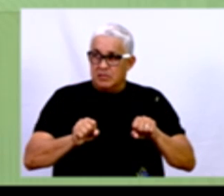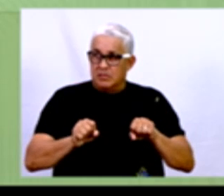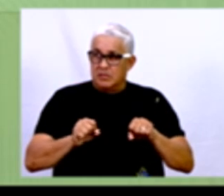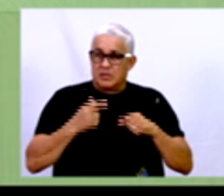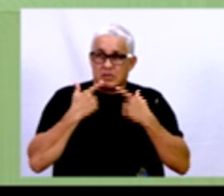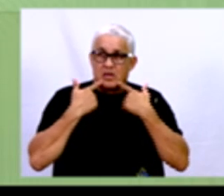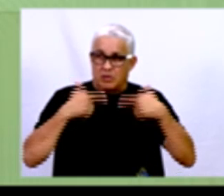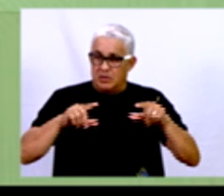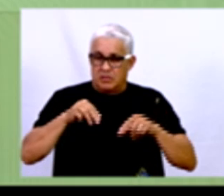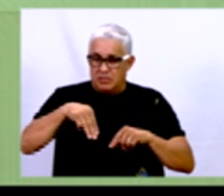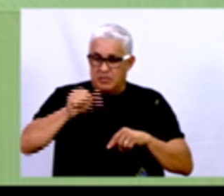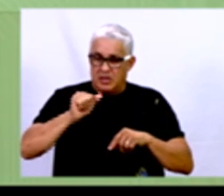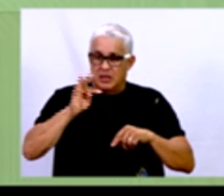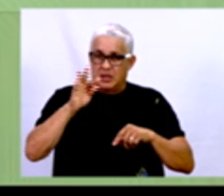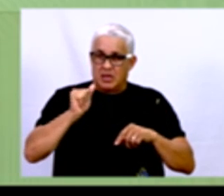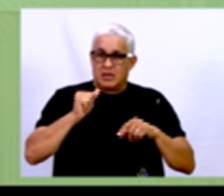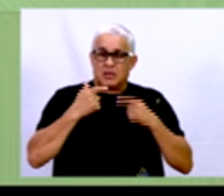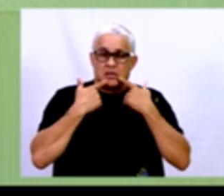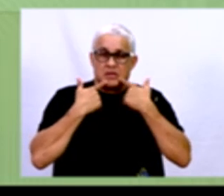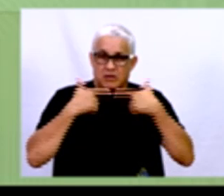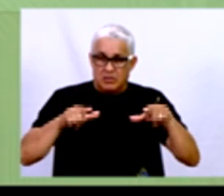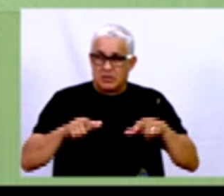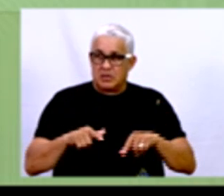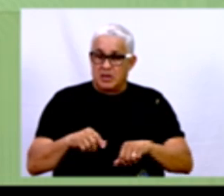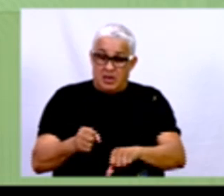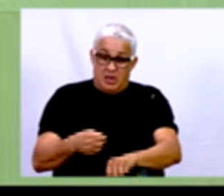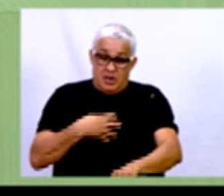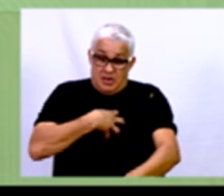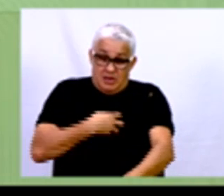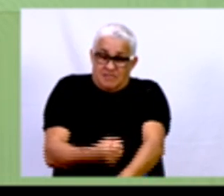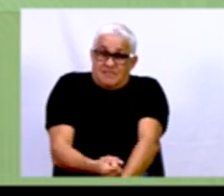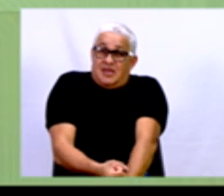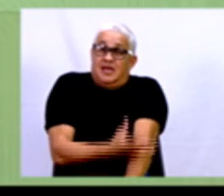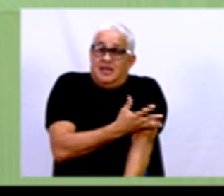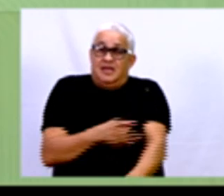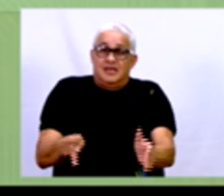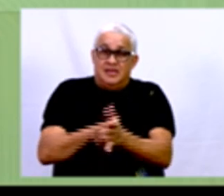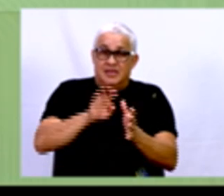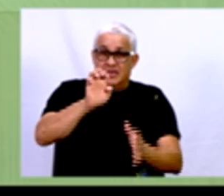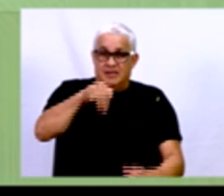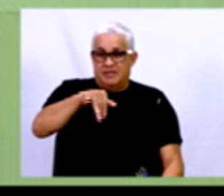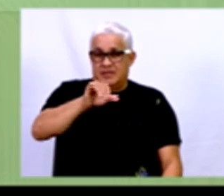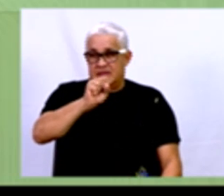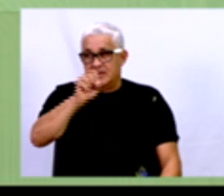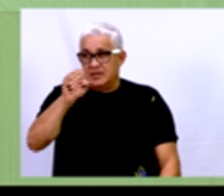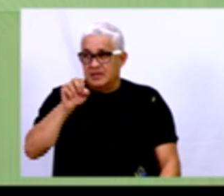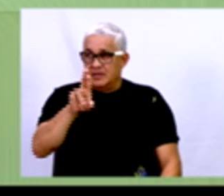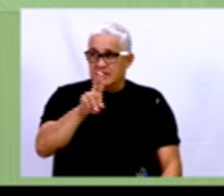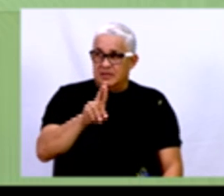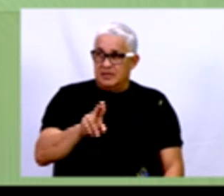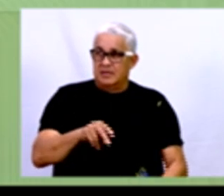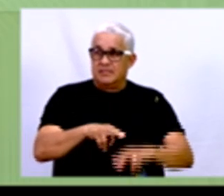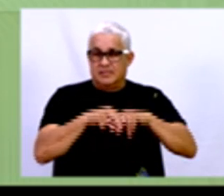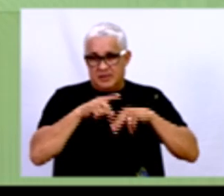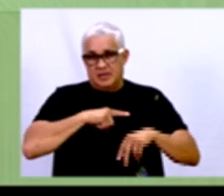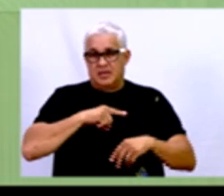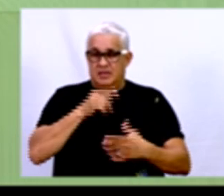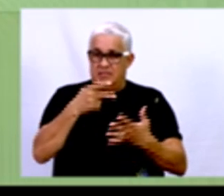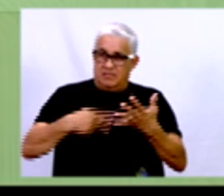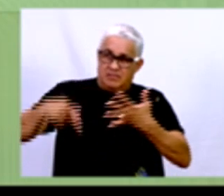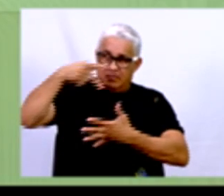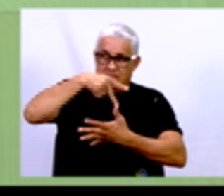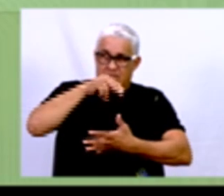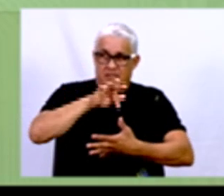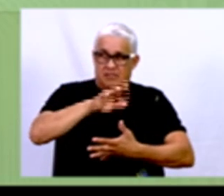mais evidência são os sentimentos desse emissor. Portanto, nós temos prioritariamente